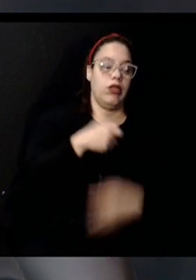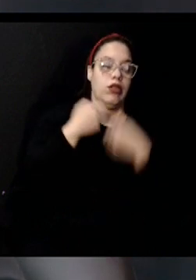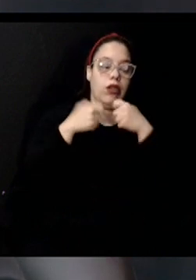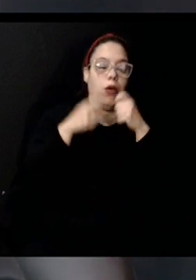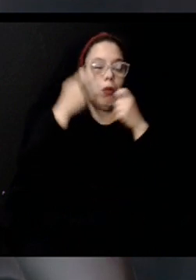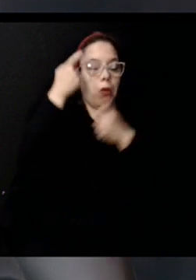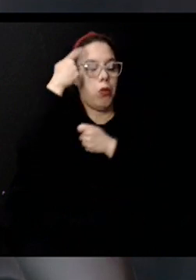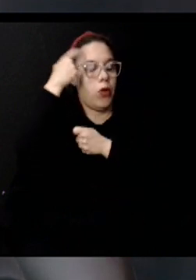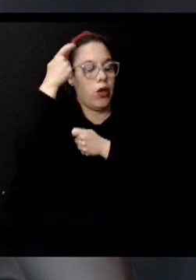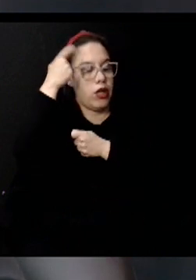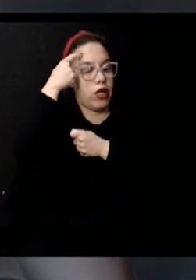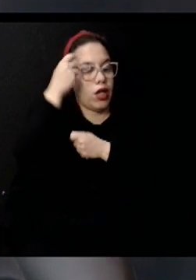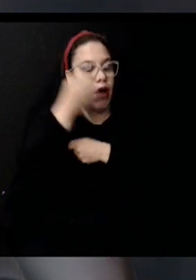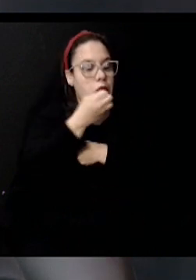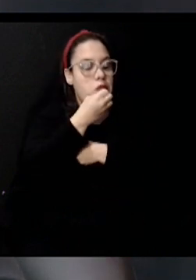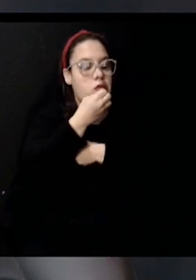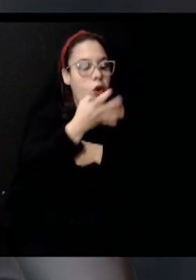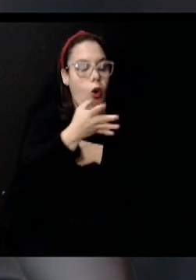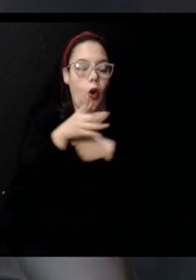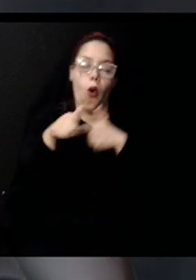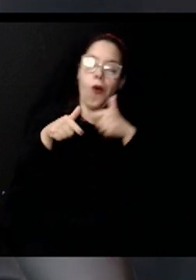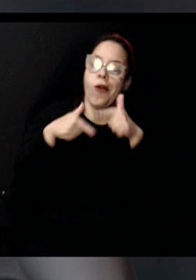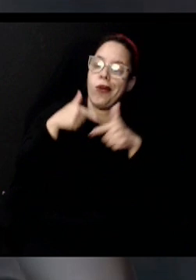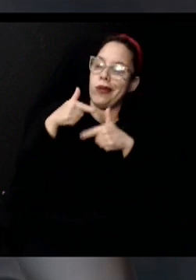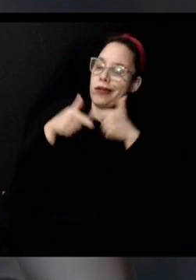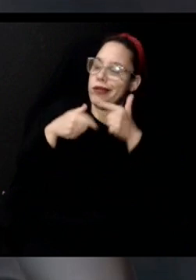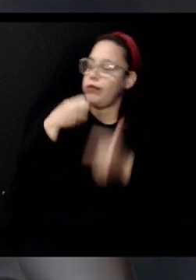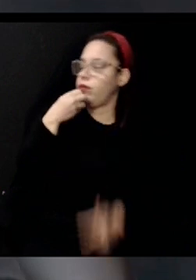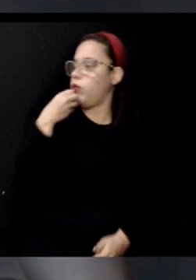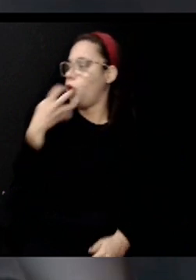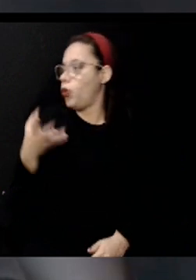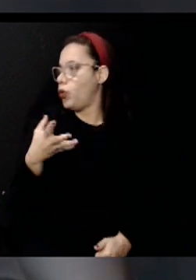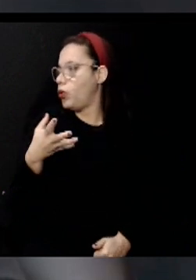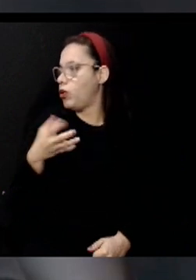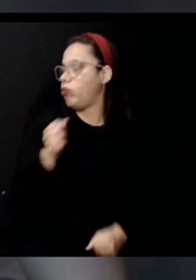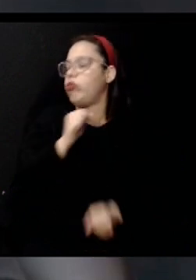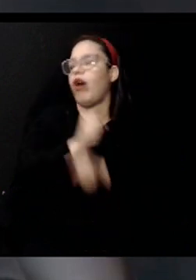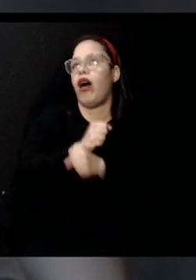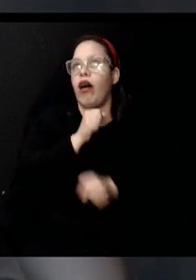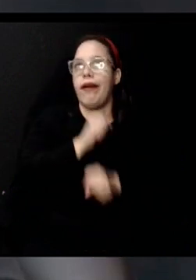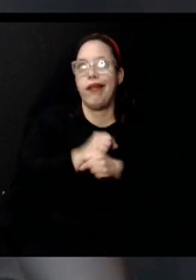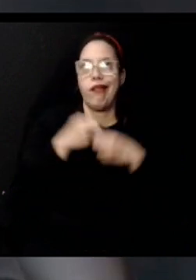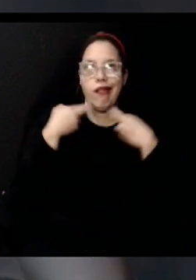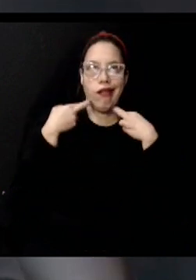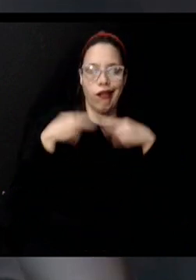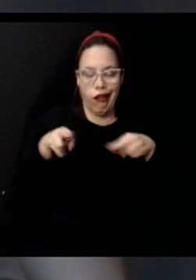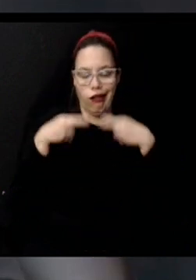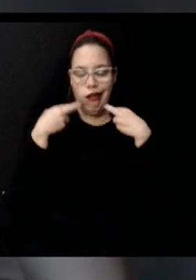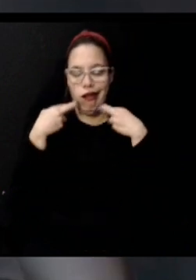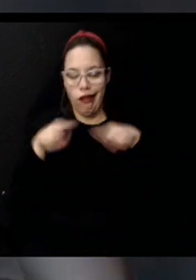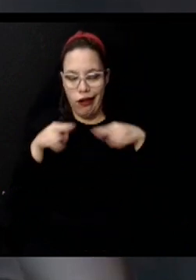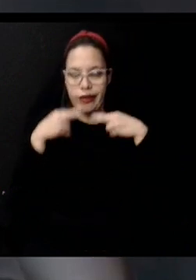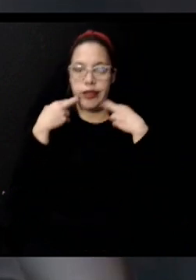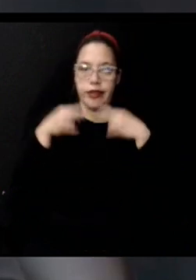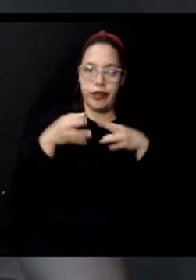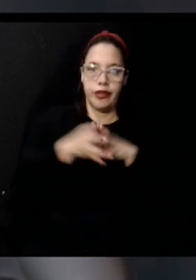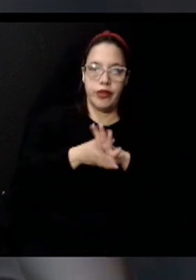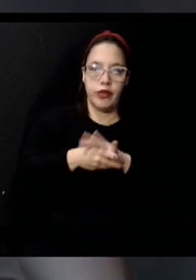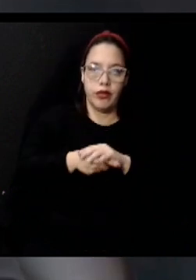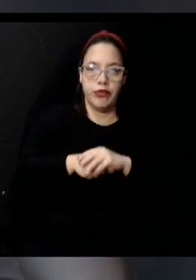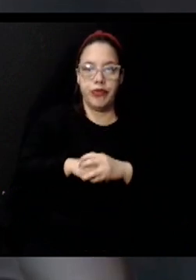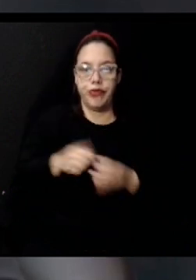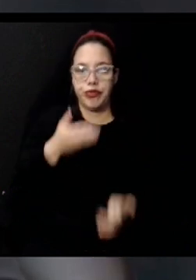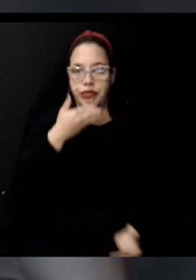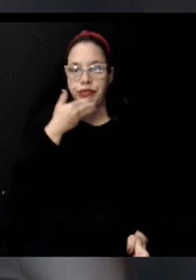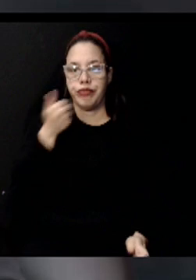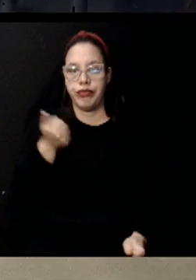coisas boas, trabalhar as coisas boas e parar de reclamar, mas de tomar atitude para que as coisas melhorem. Exatamente,